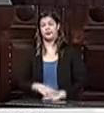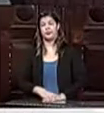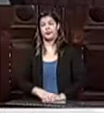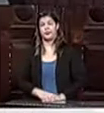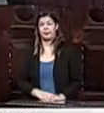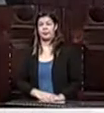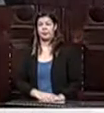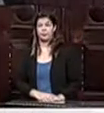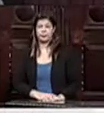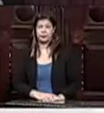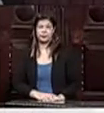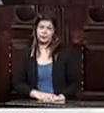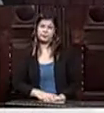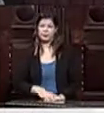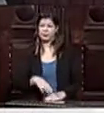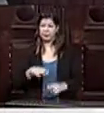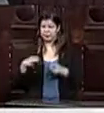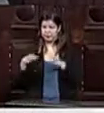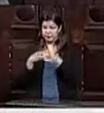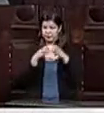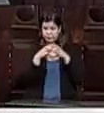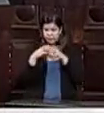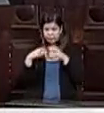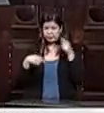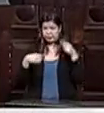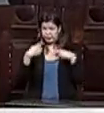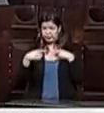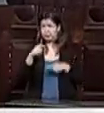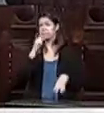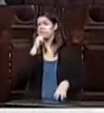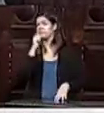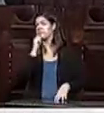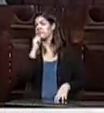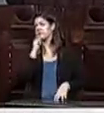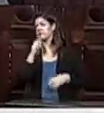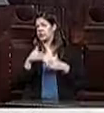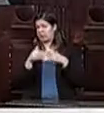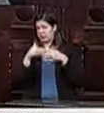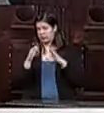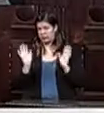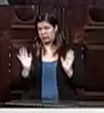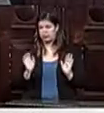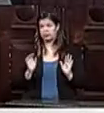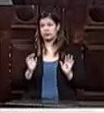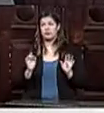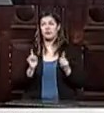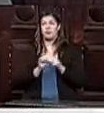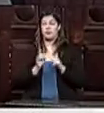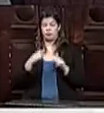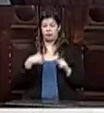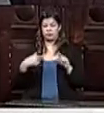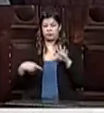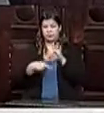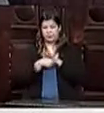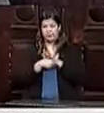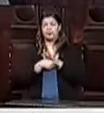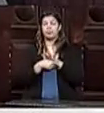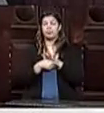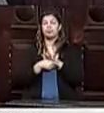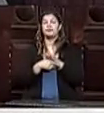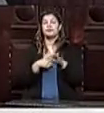mudanças. Os partidos políticos, sem exceção, inclusive o que eu pertenço,